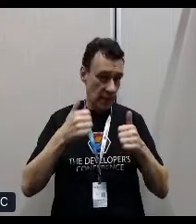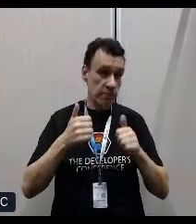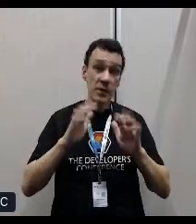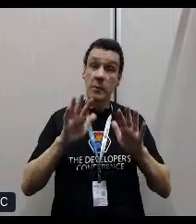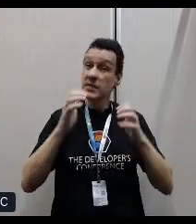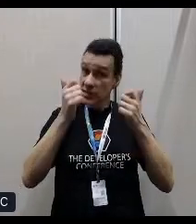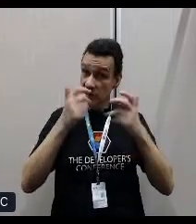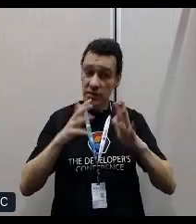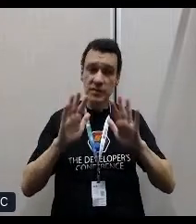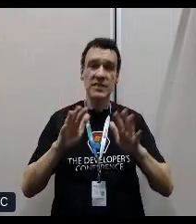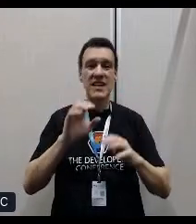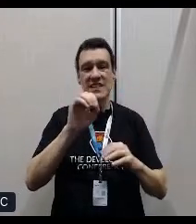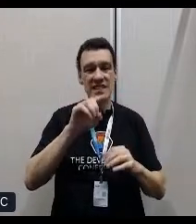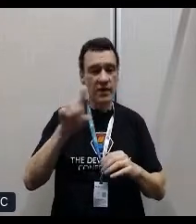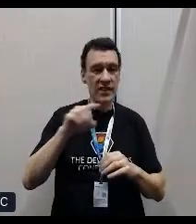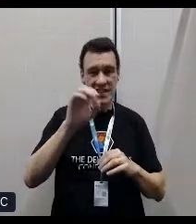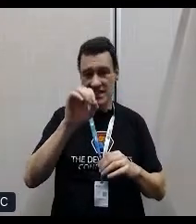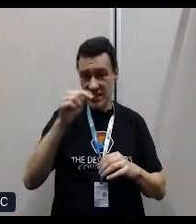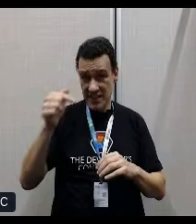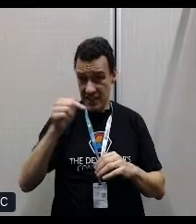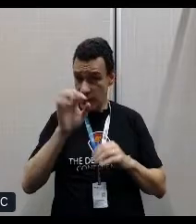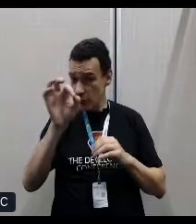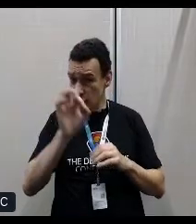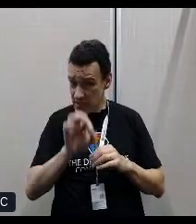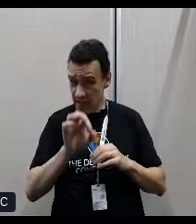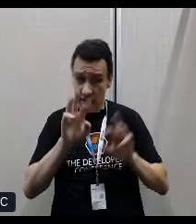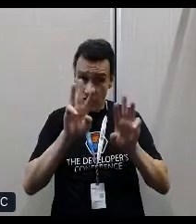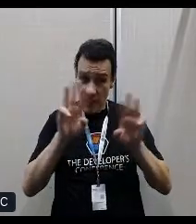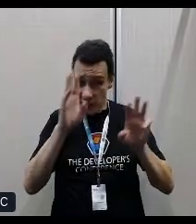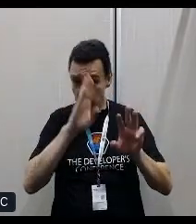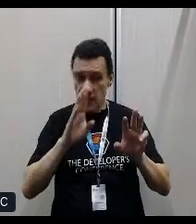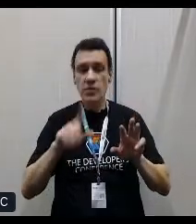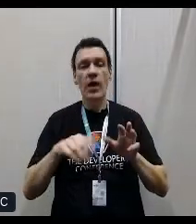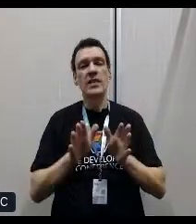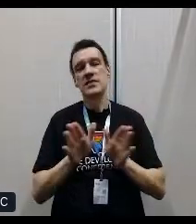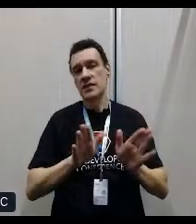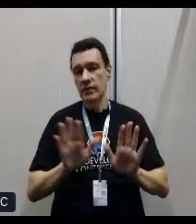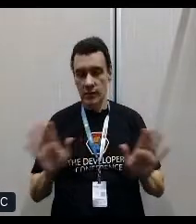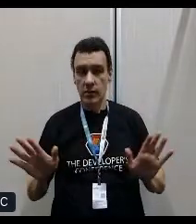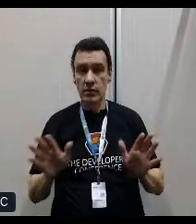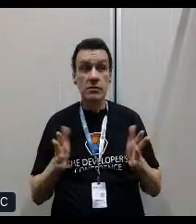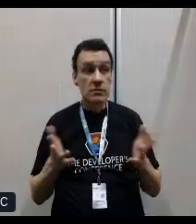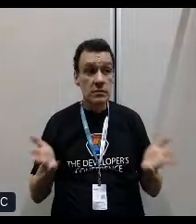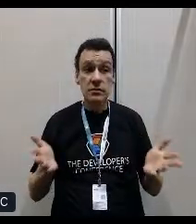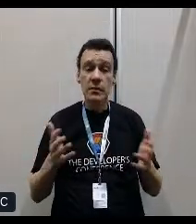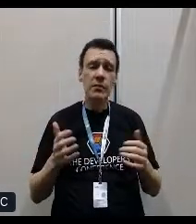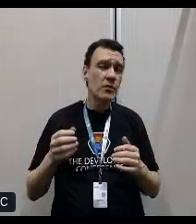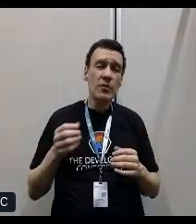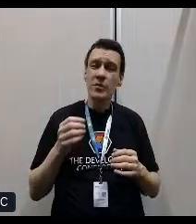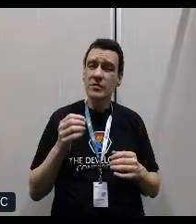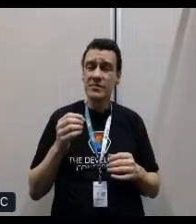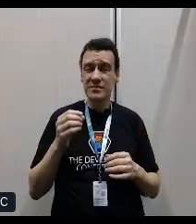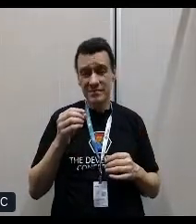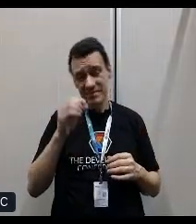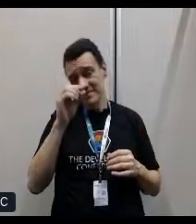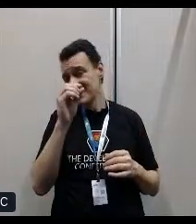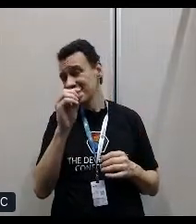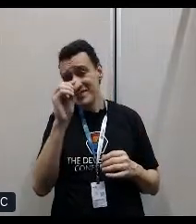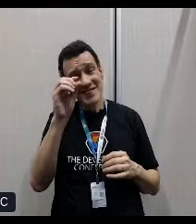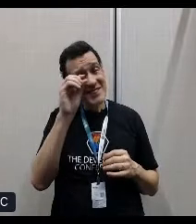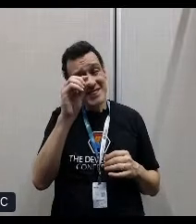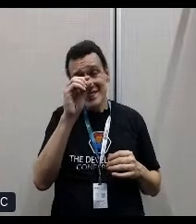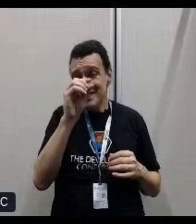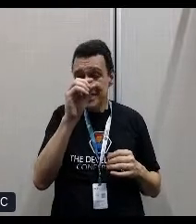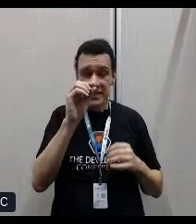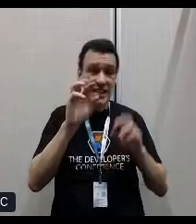0,07% dos sites brasileiros são acessíveis. Então, se a gente for parar para pensar, é o mínimo do mínimo. São pouquíssimos